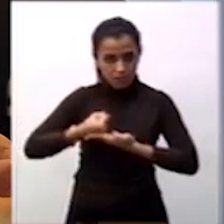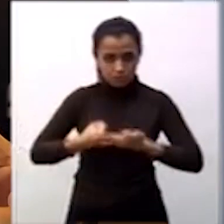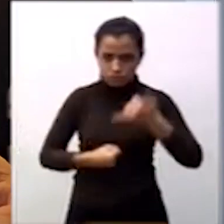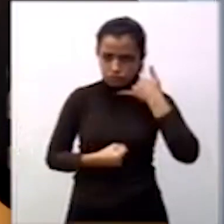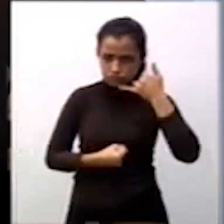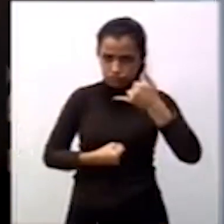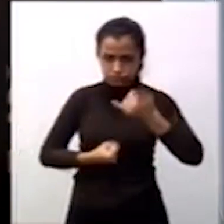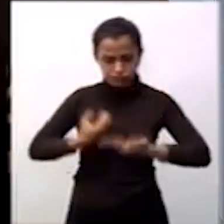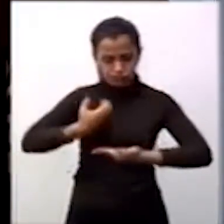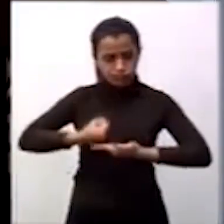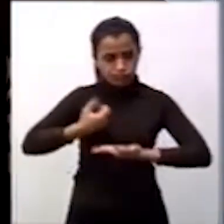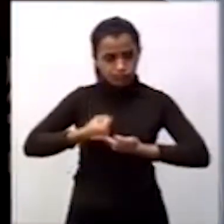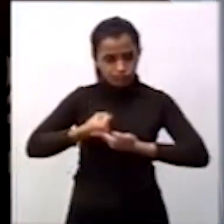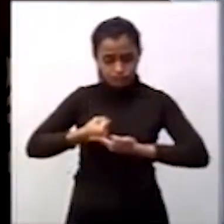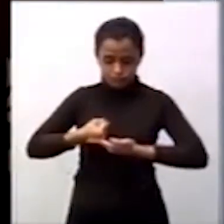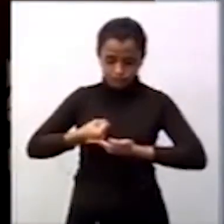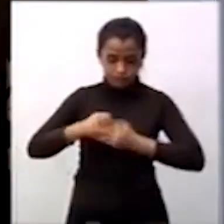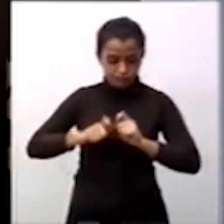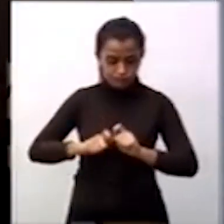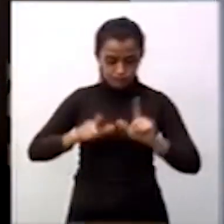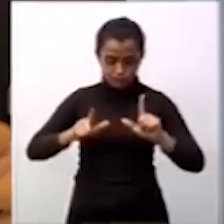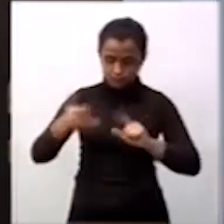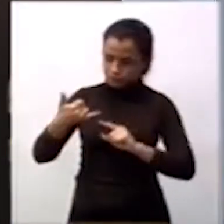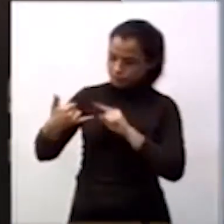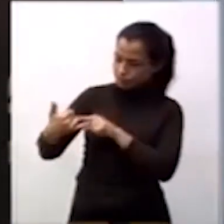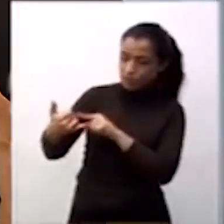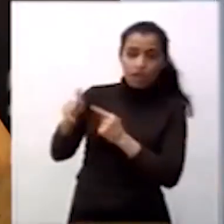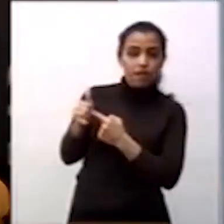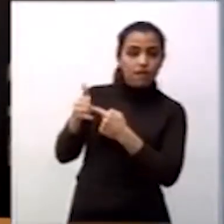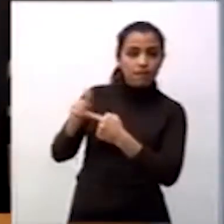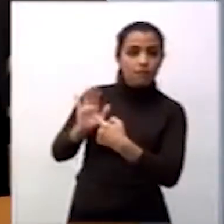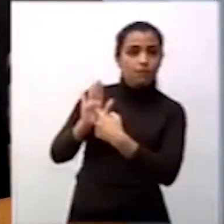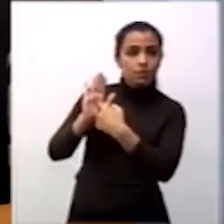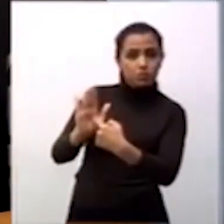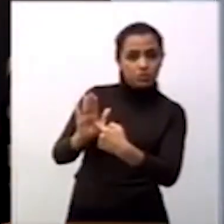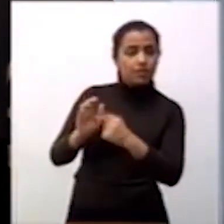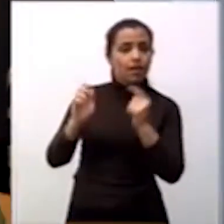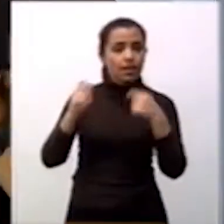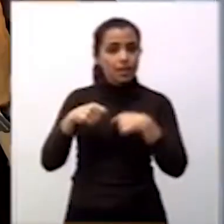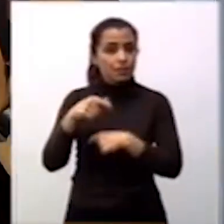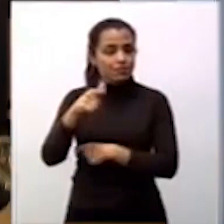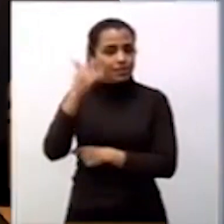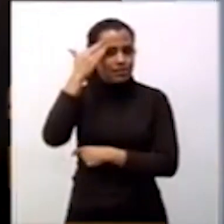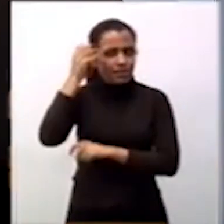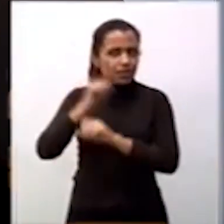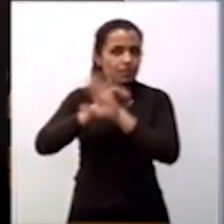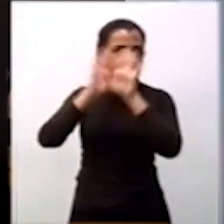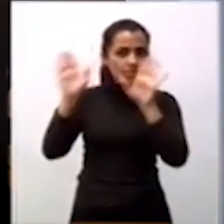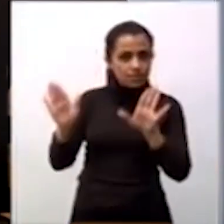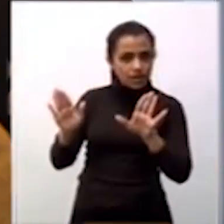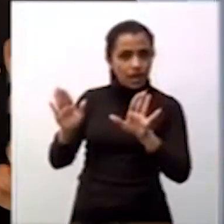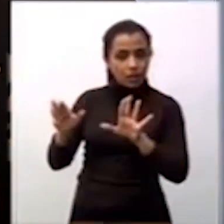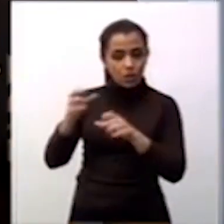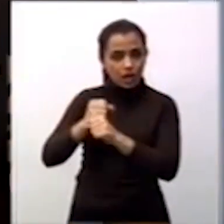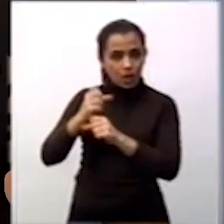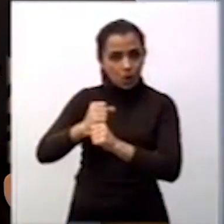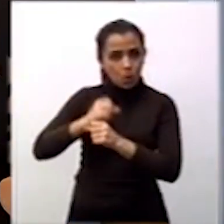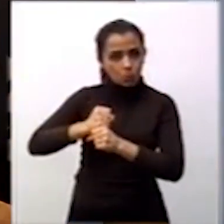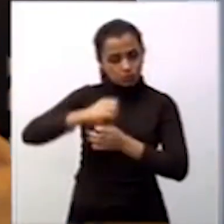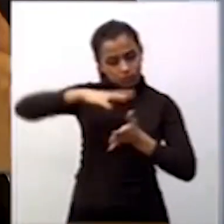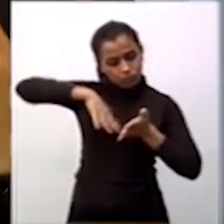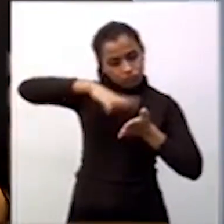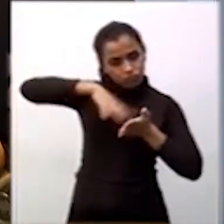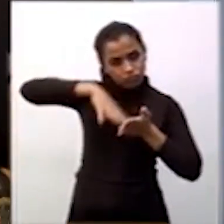o aplicativo que te permite, entre outras coisas, entender a tua conta de energia elétrica e até estimar. Então pensa